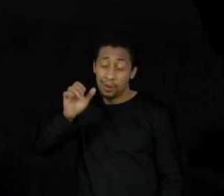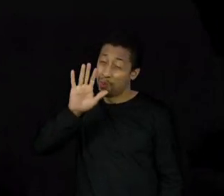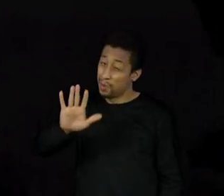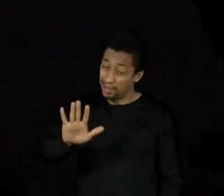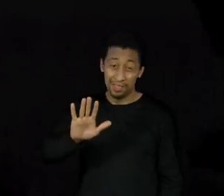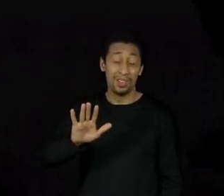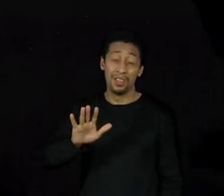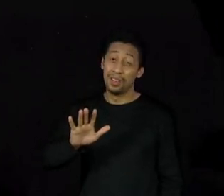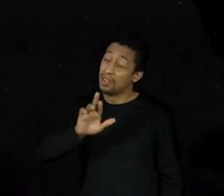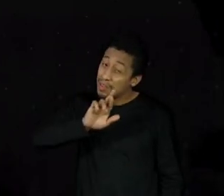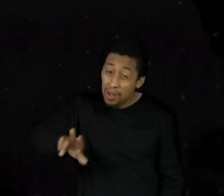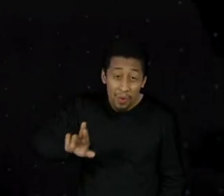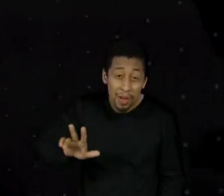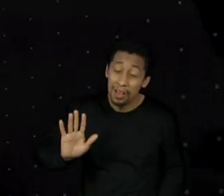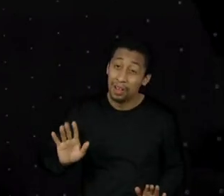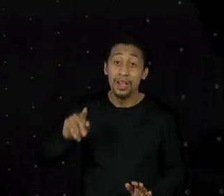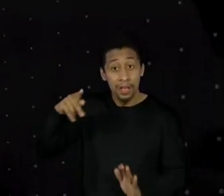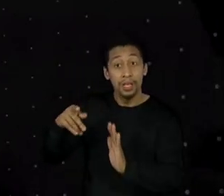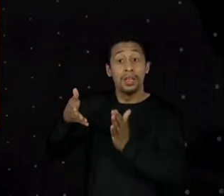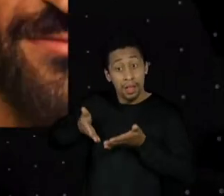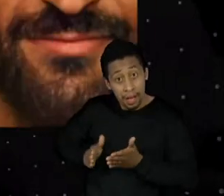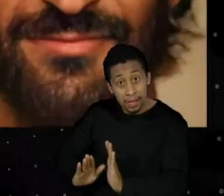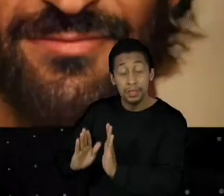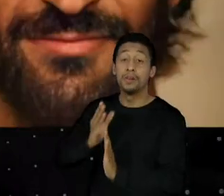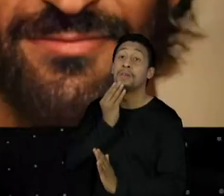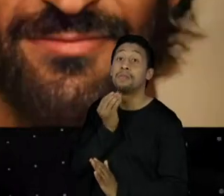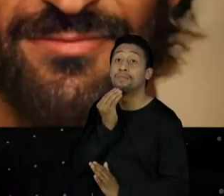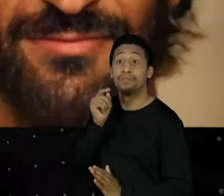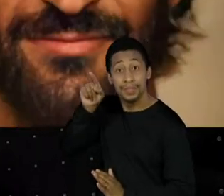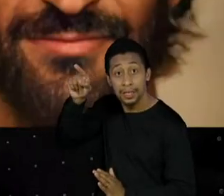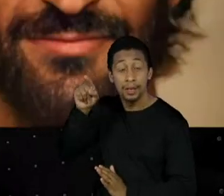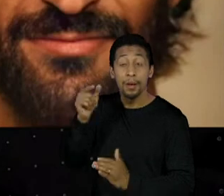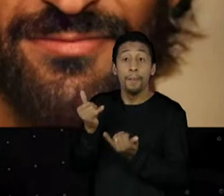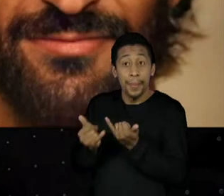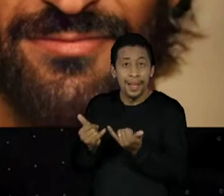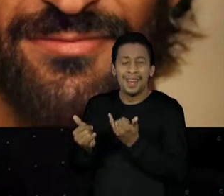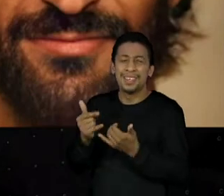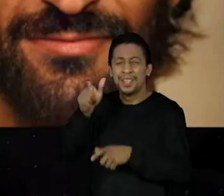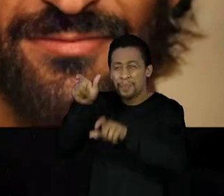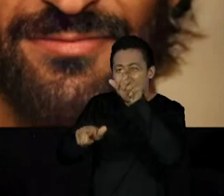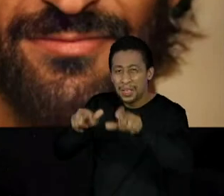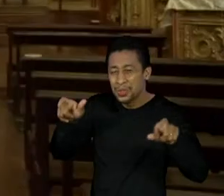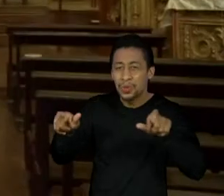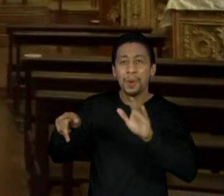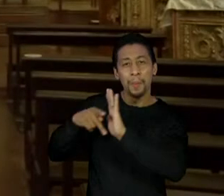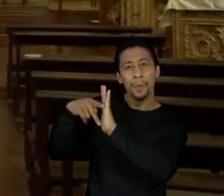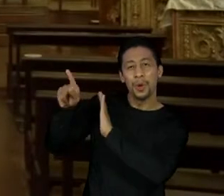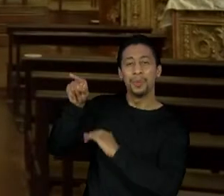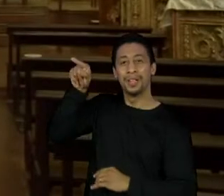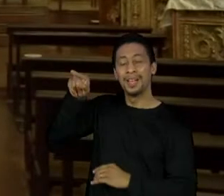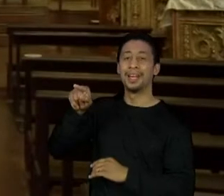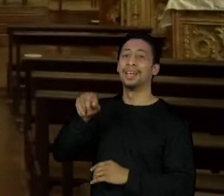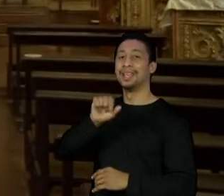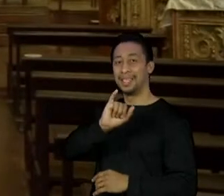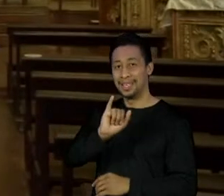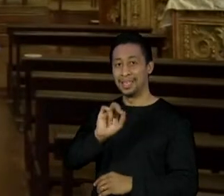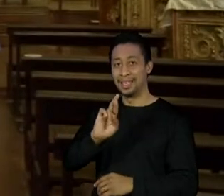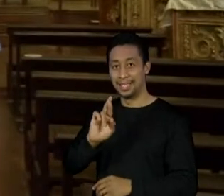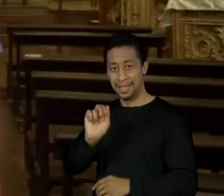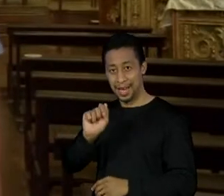um habitante típico do Oriente Médio da sua época, muito semelhante aos atuais iraquianos, iranianos, um homem de